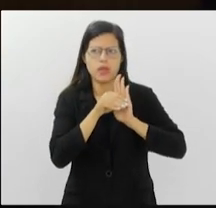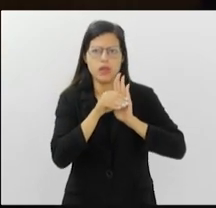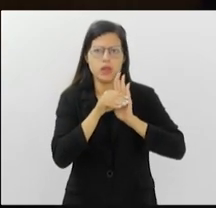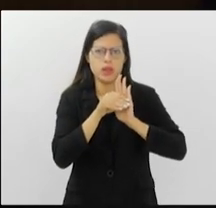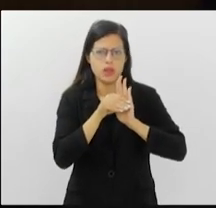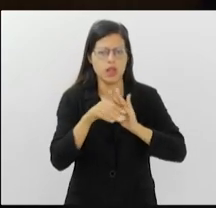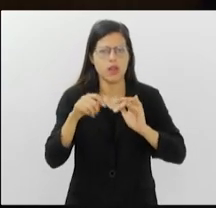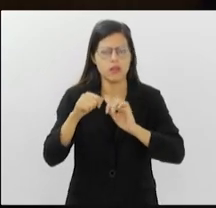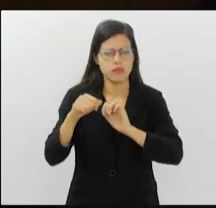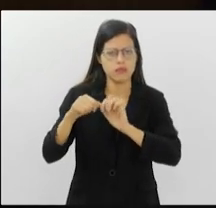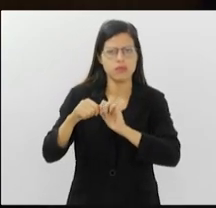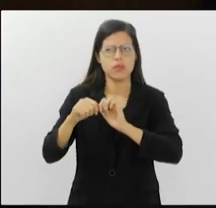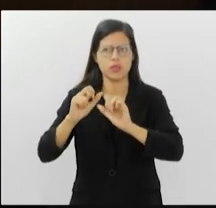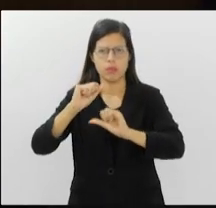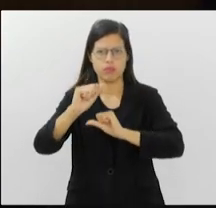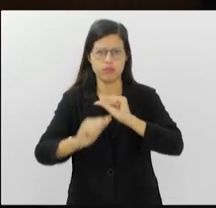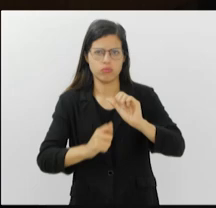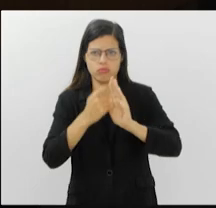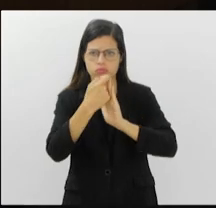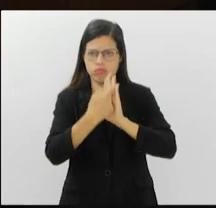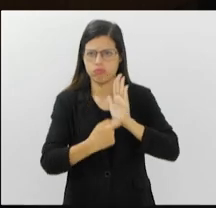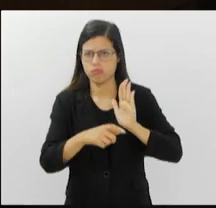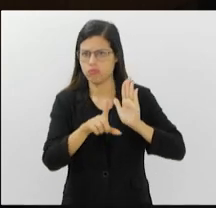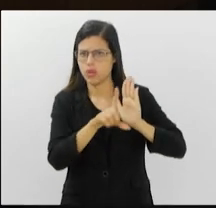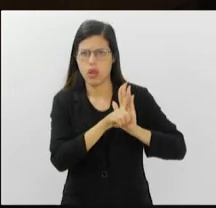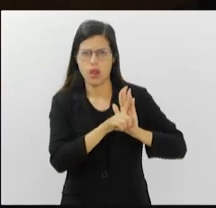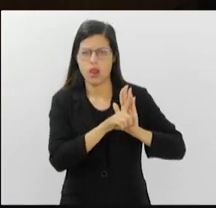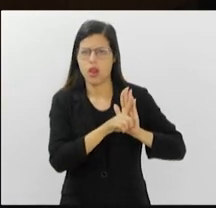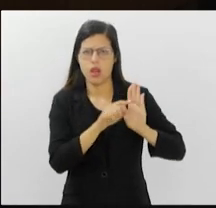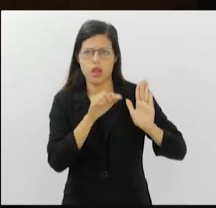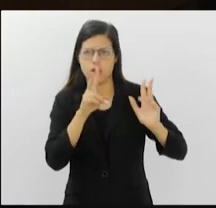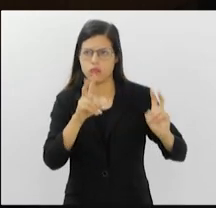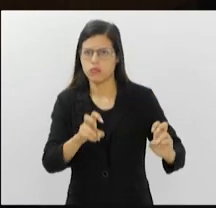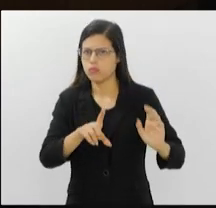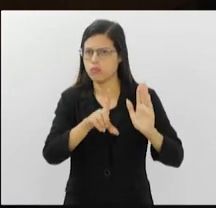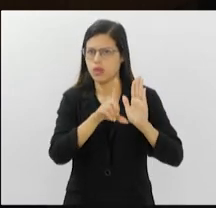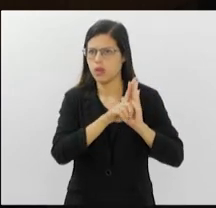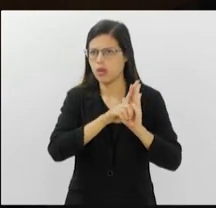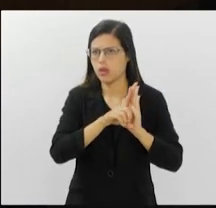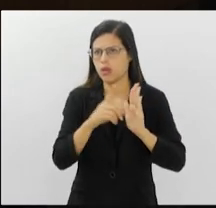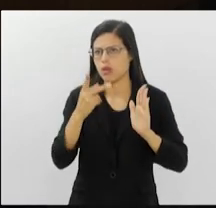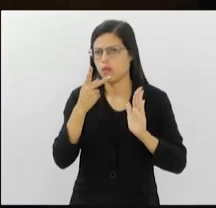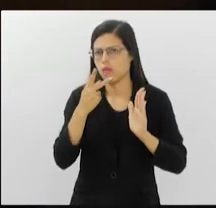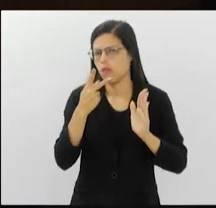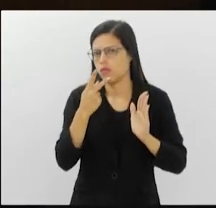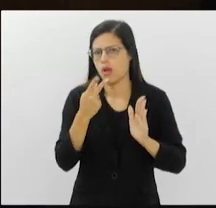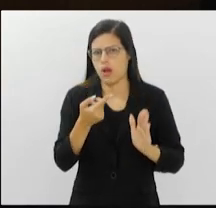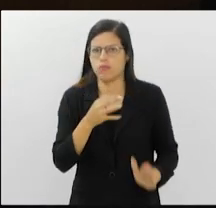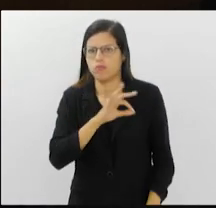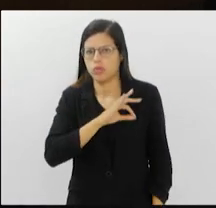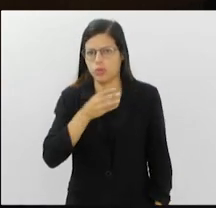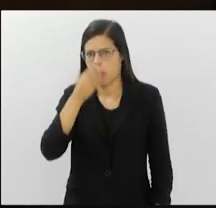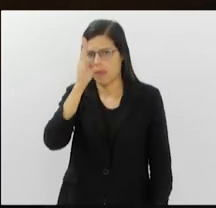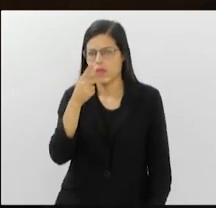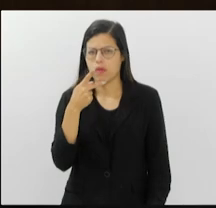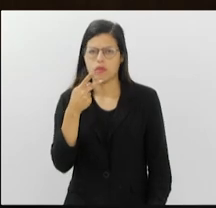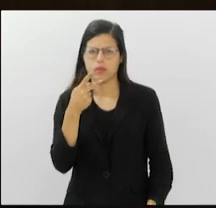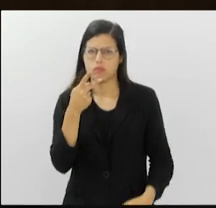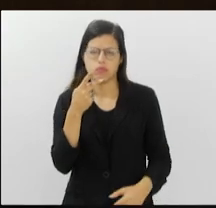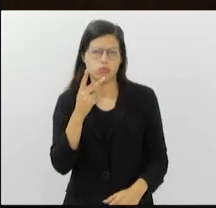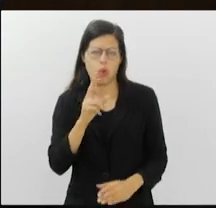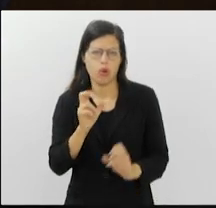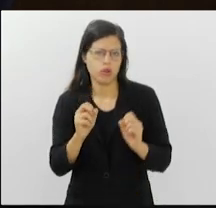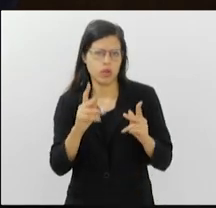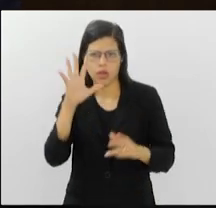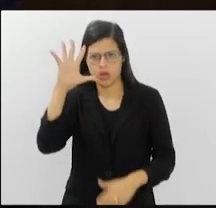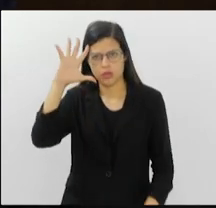faz a reforma do texto da lei e a questão da legalidade que foi suscitada pelo Corpo de Bombeiros e pela Polícia Militar estará superada. O problema é muito